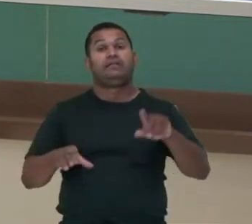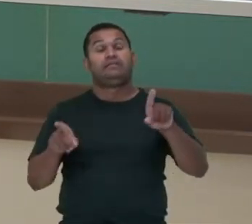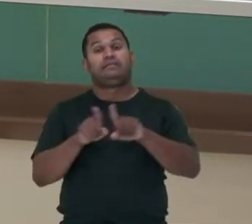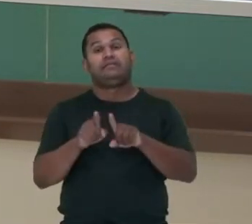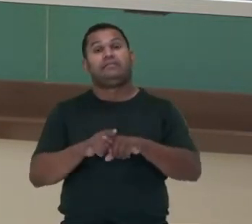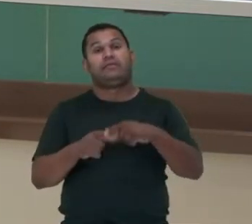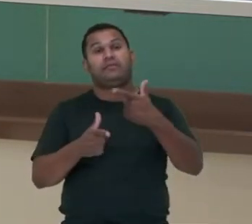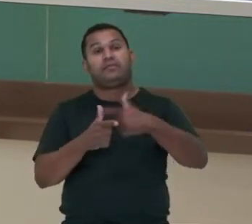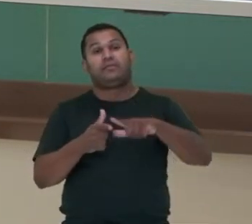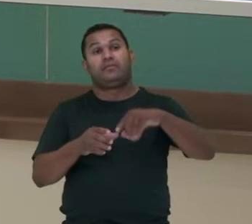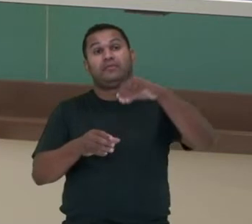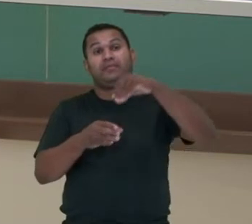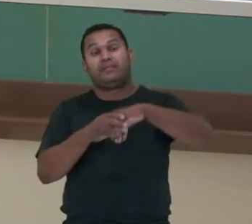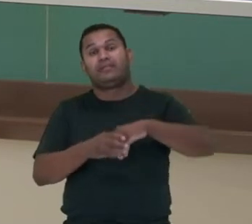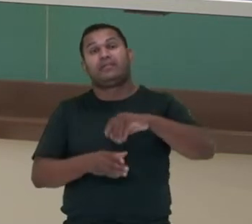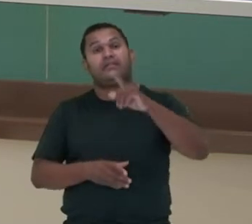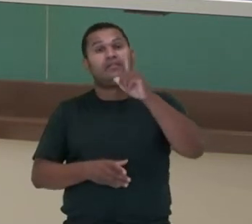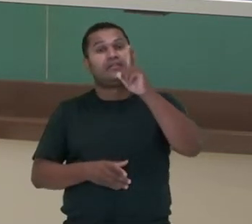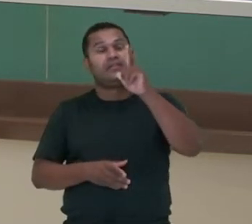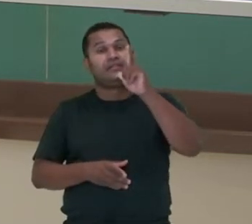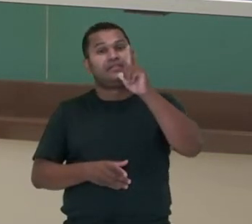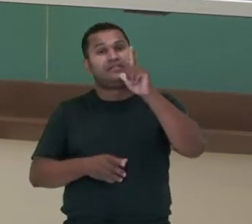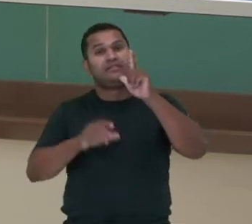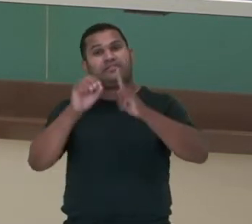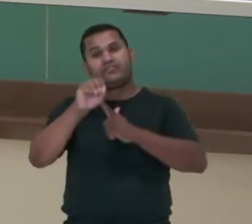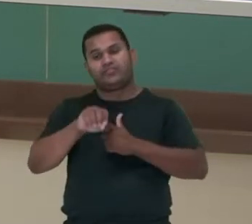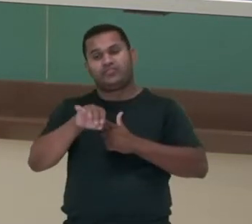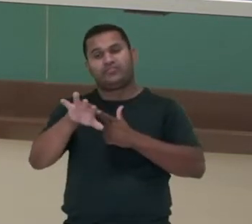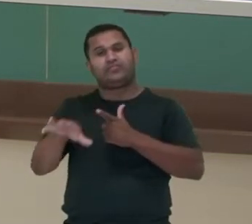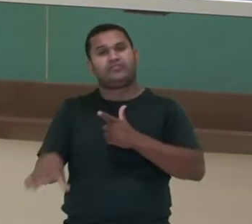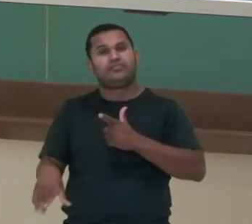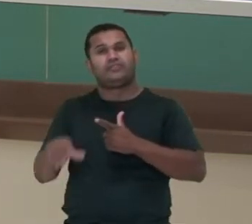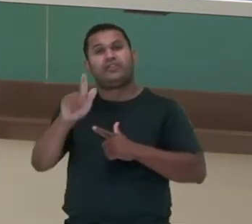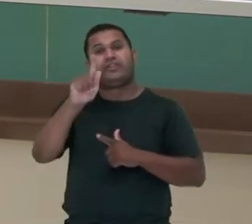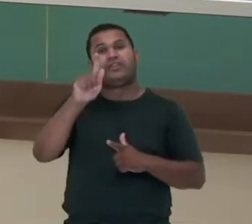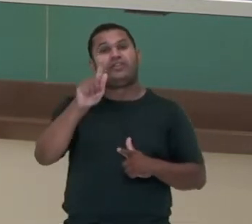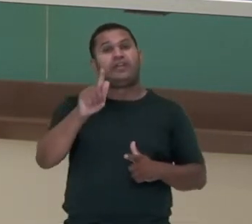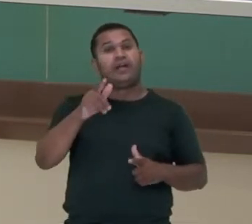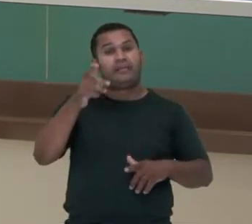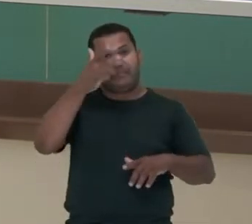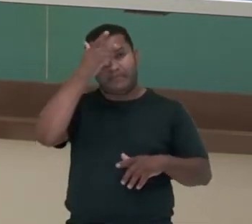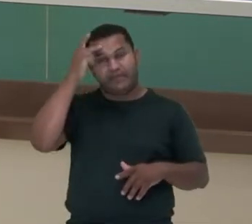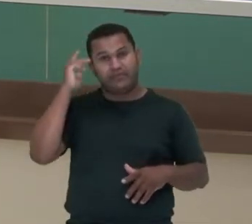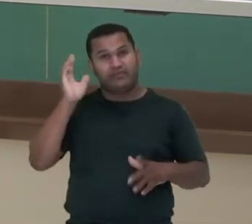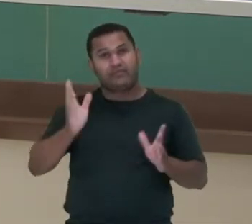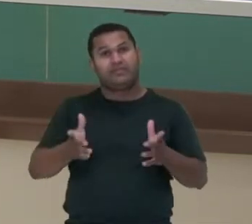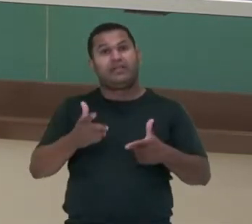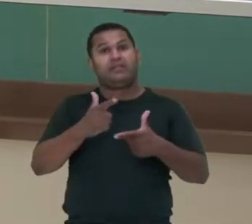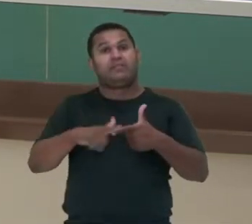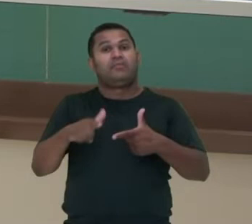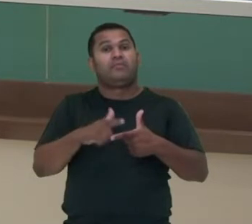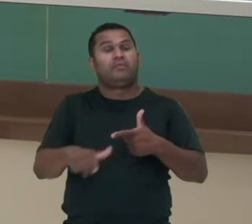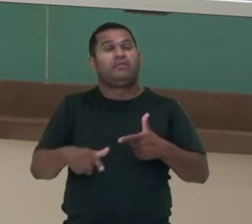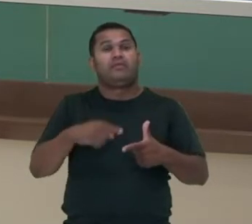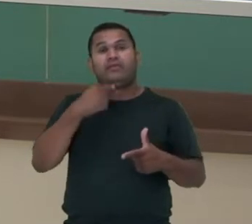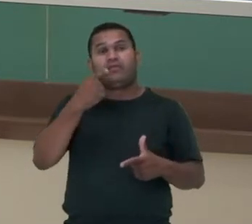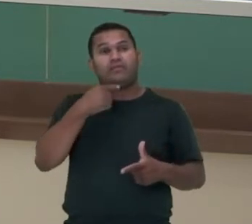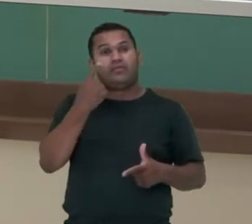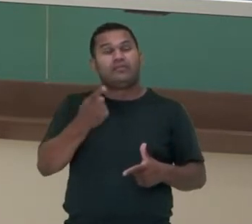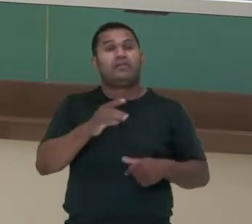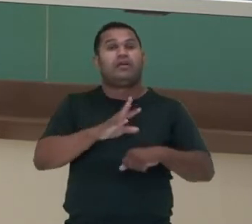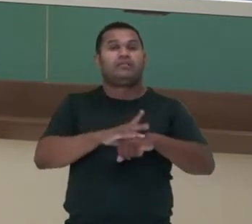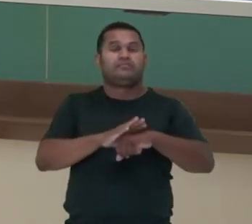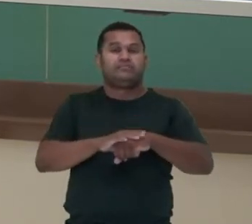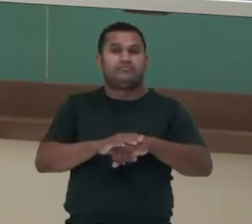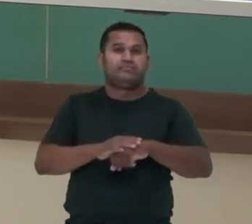mais. Então esses são os distúrbios metabólicos e também alguns distúrbios degenerativos, né? Que já não tem mais volta ali, como por